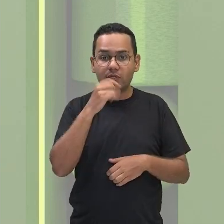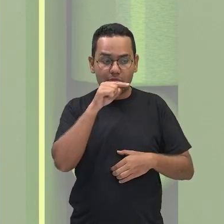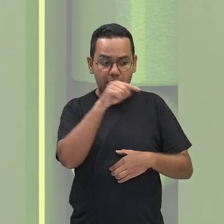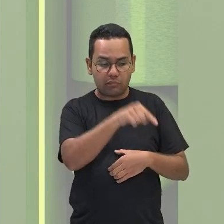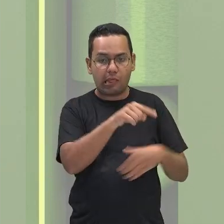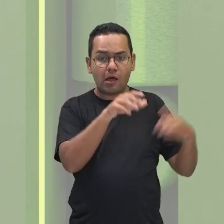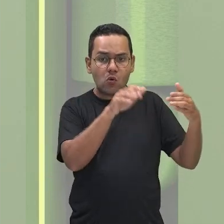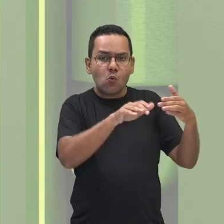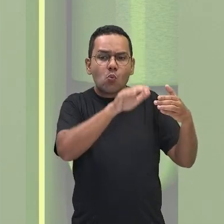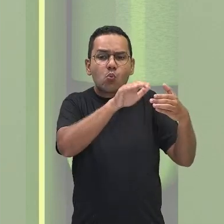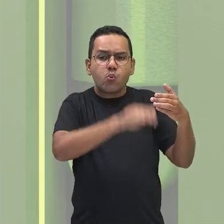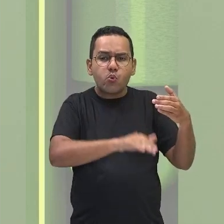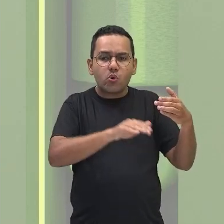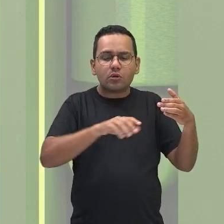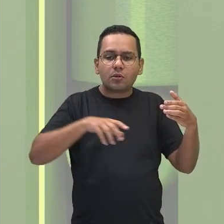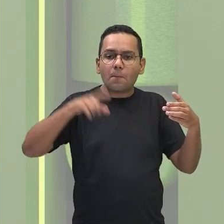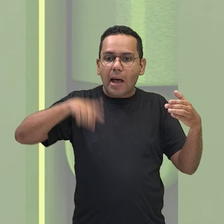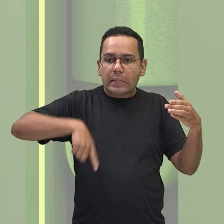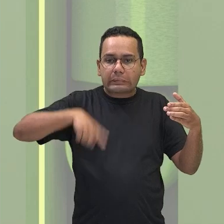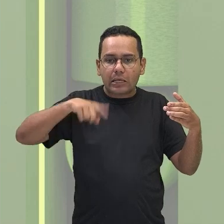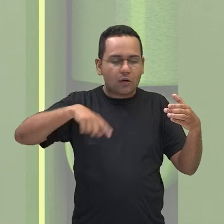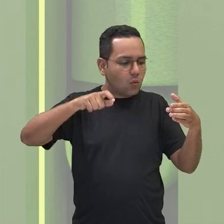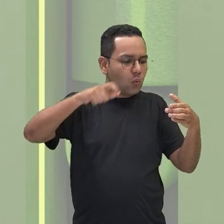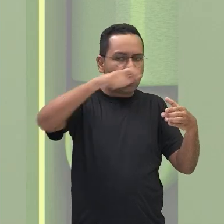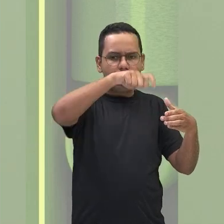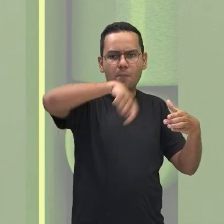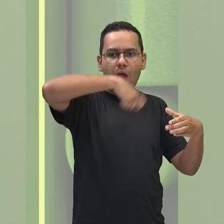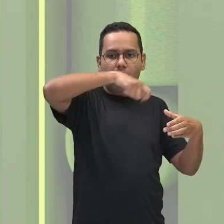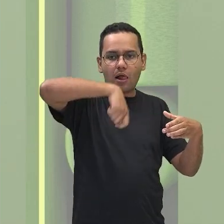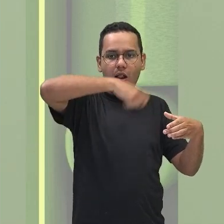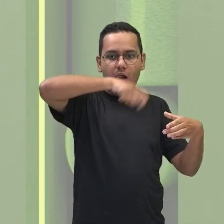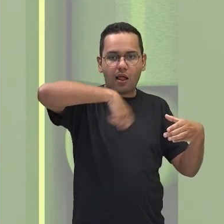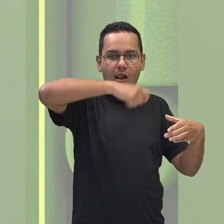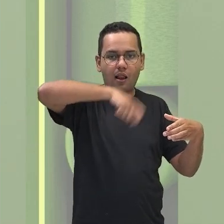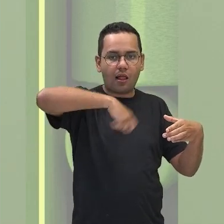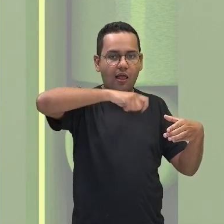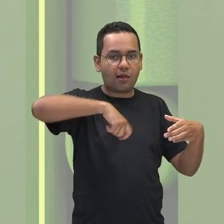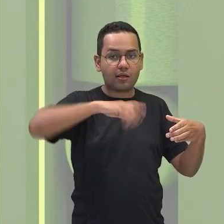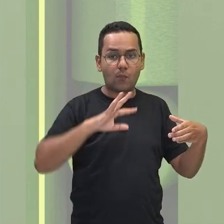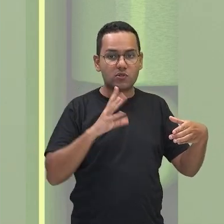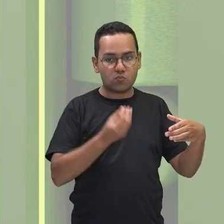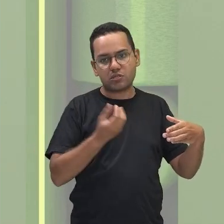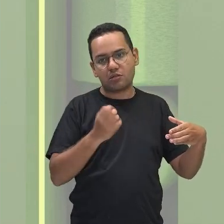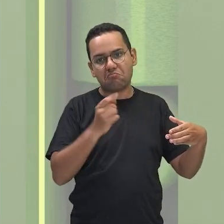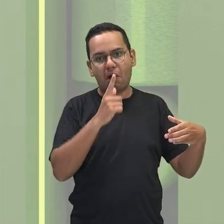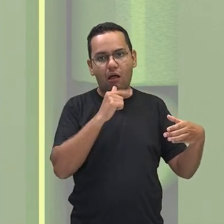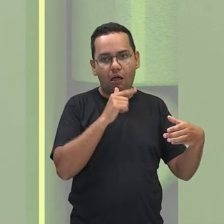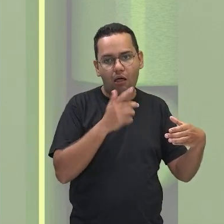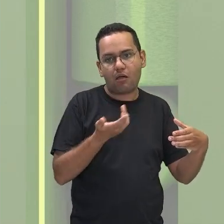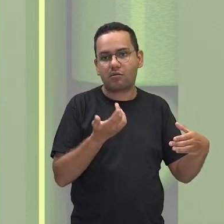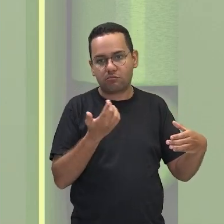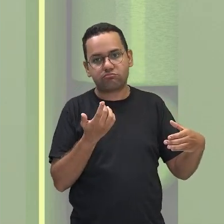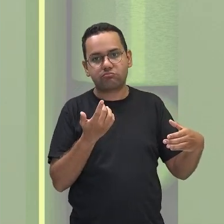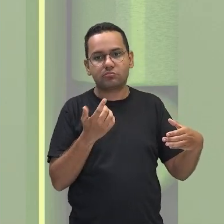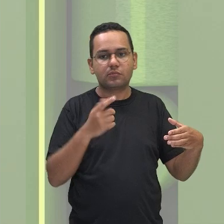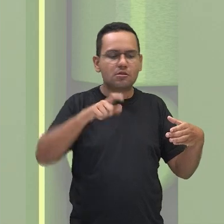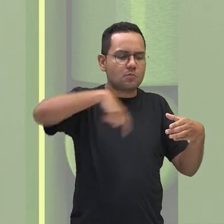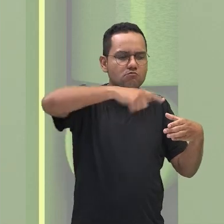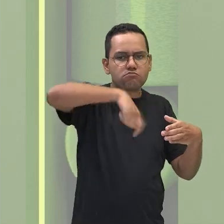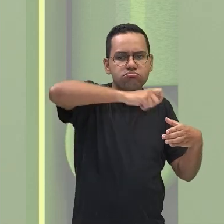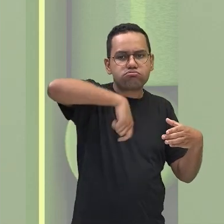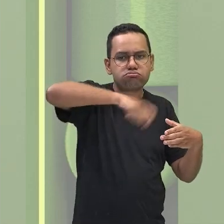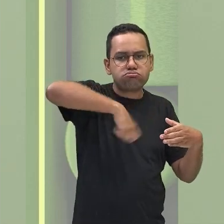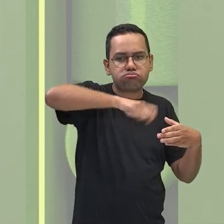solução novamente e a tinta vai se misturar ali com o solvente, que geralmente é a água, se for uma tinta à base d'água, e